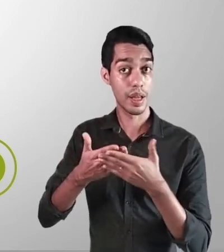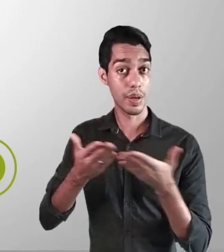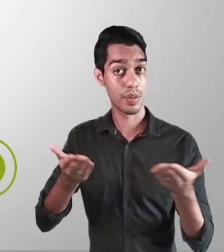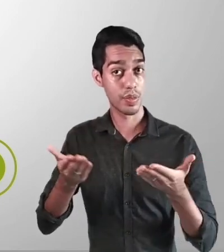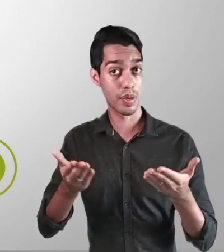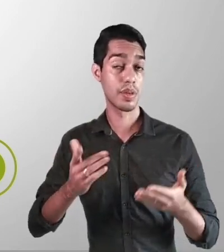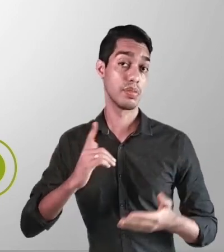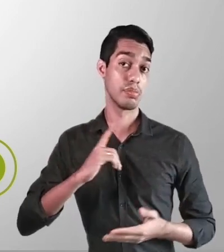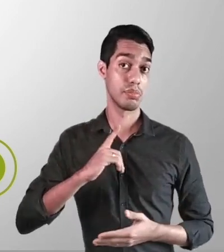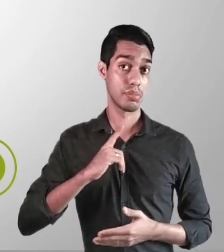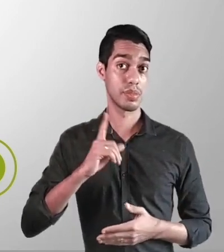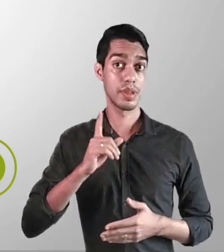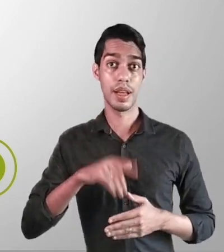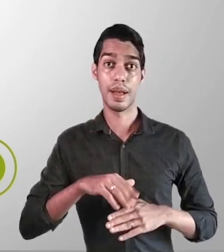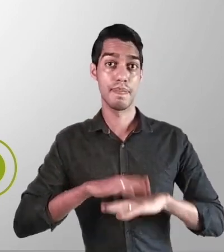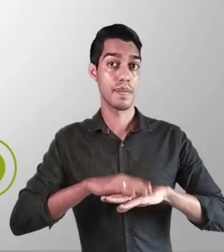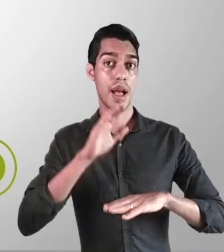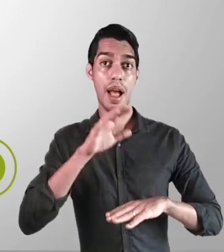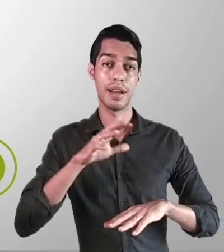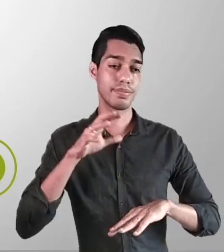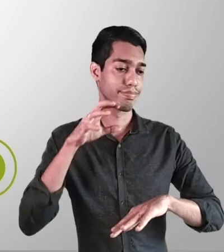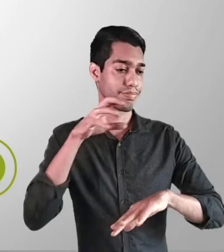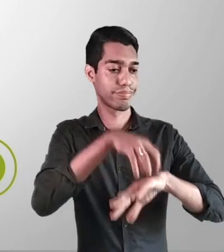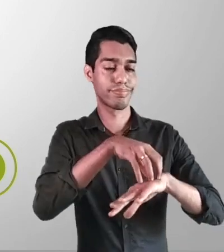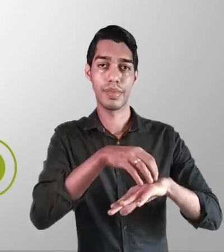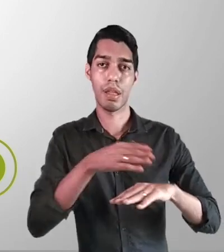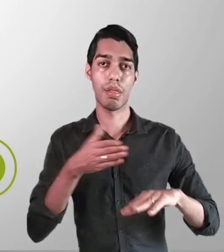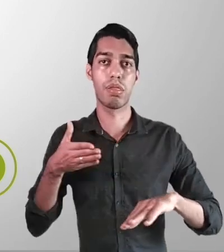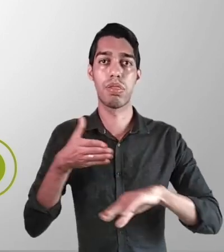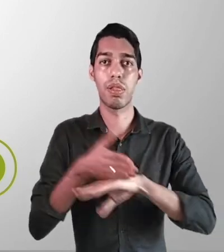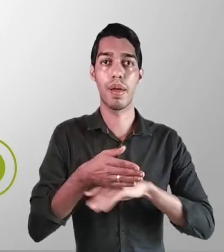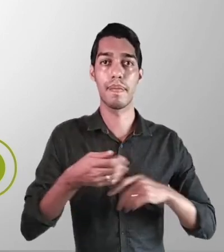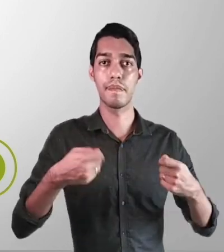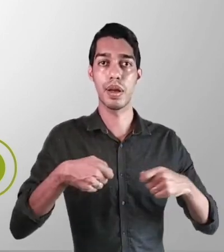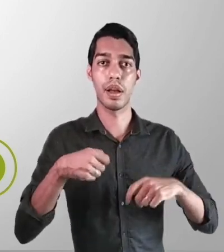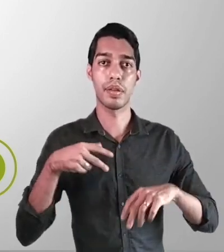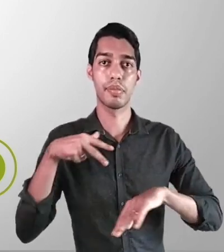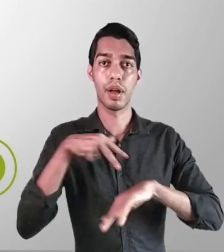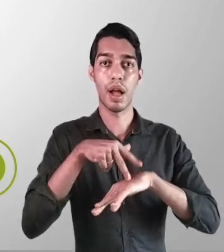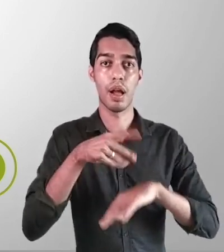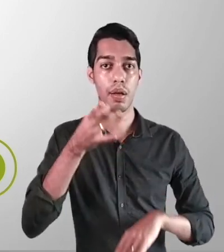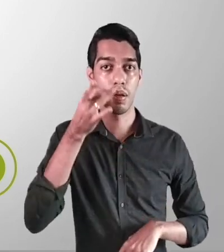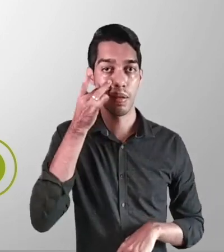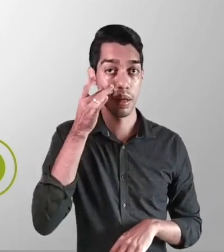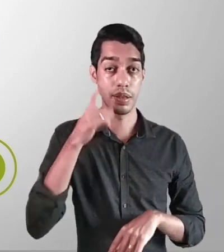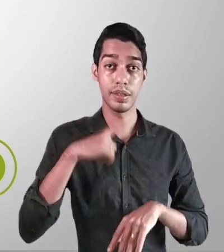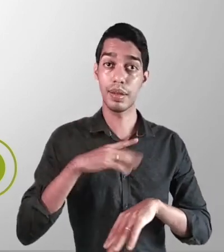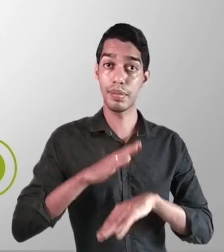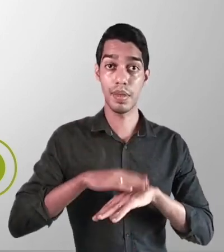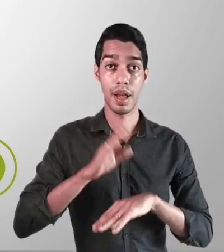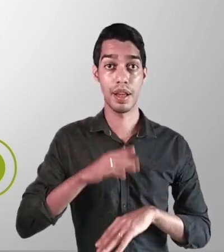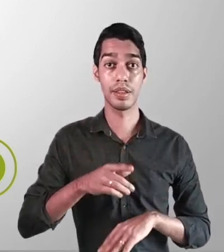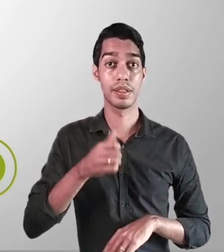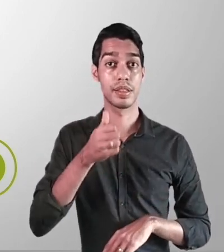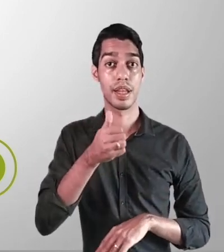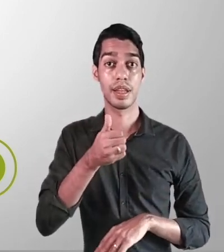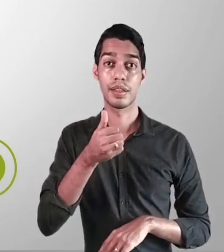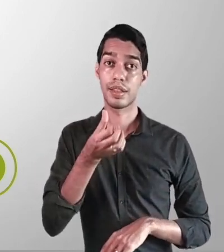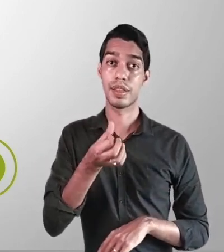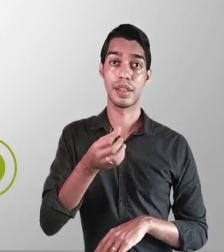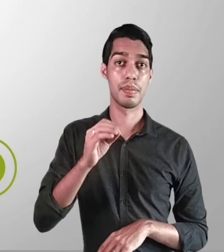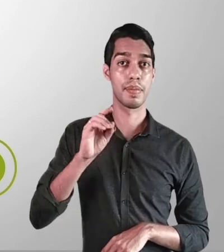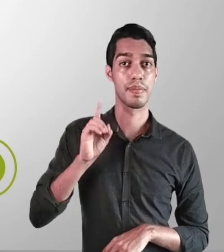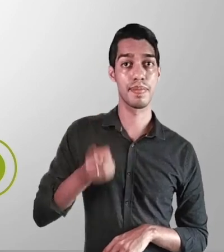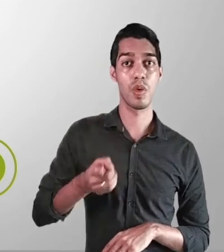de atendimento físico no Brasil. São cerca de 260 mil pontos de atendimento das nossas